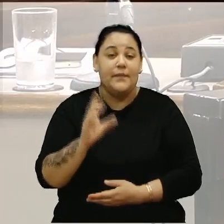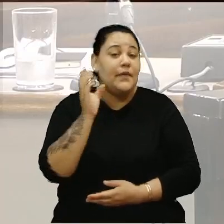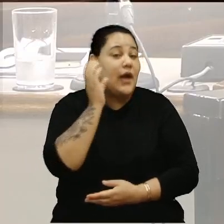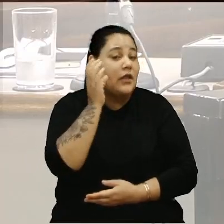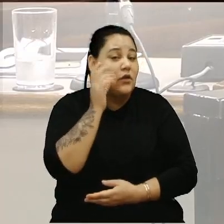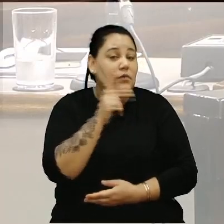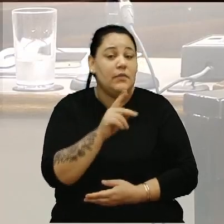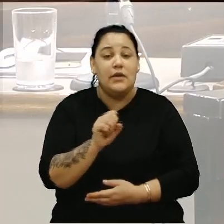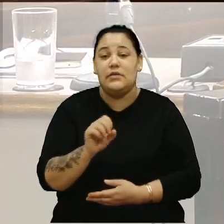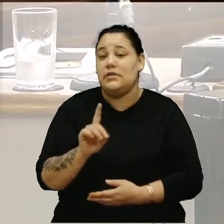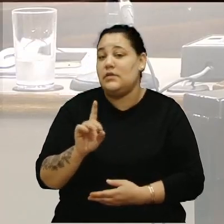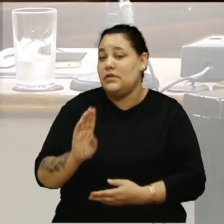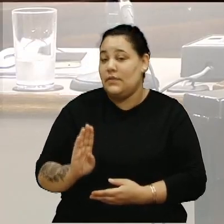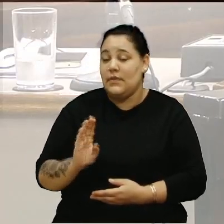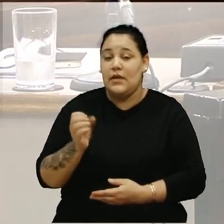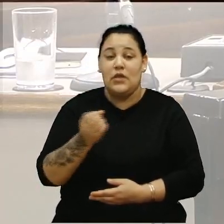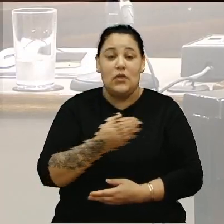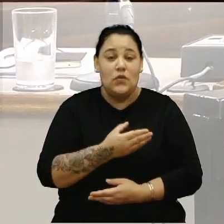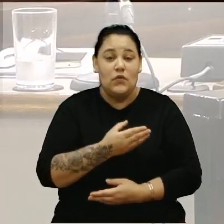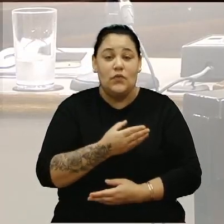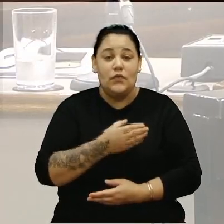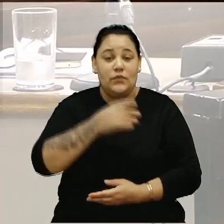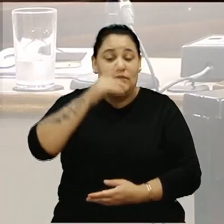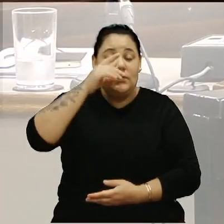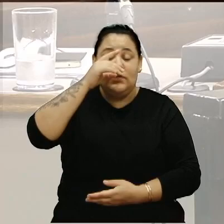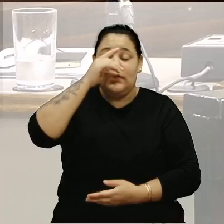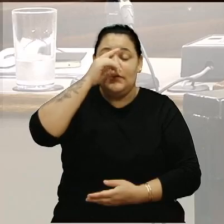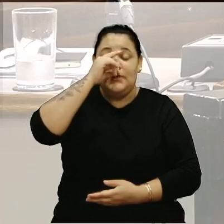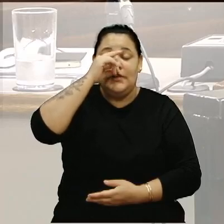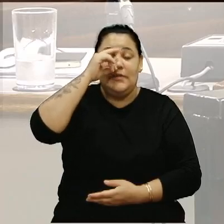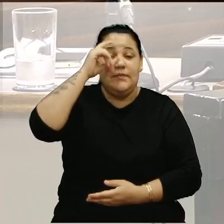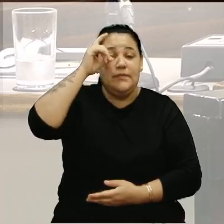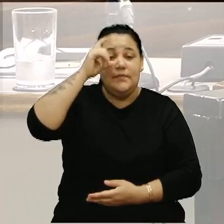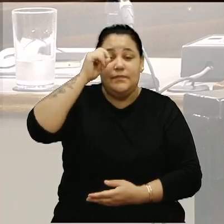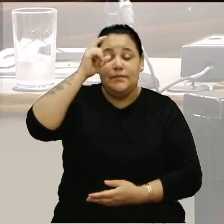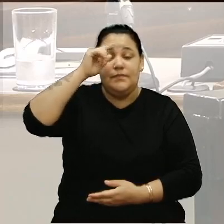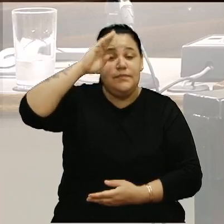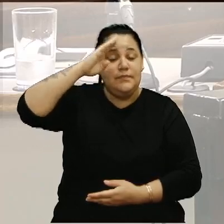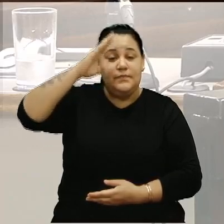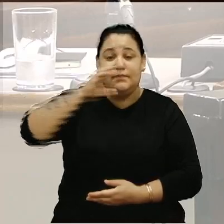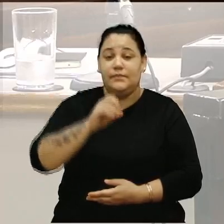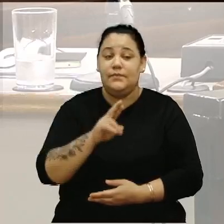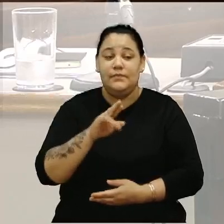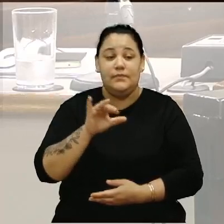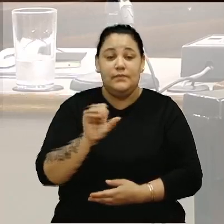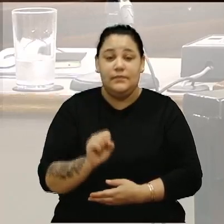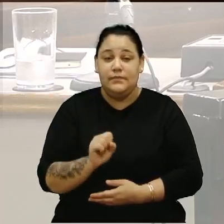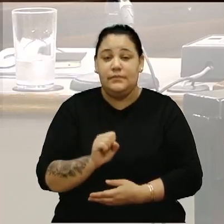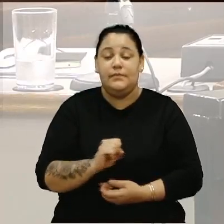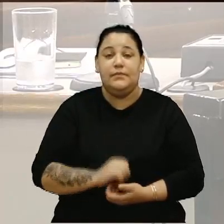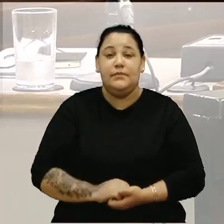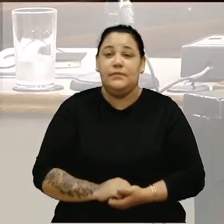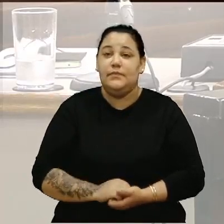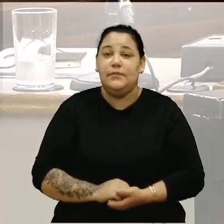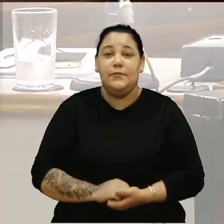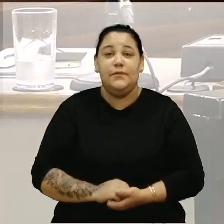PSDB, Ricardo Zanquim, Novo, Sandro Luiz Fontinel, PL, Tenente Cristiano Becker, PRD.